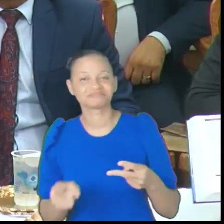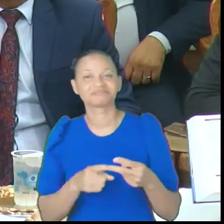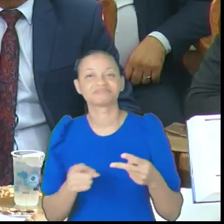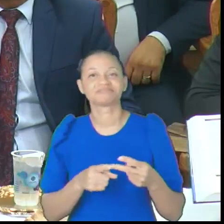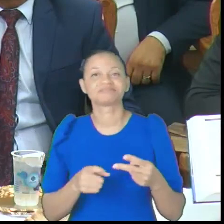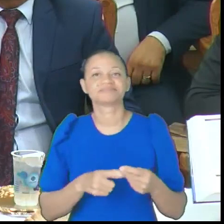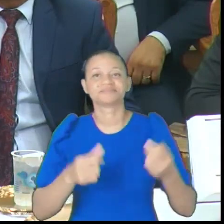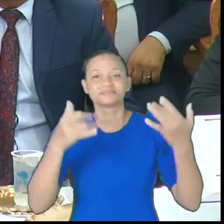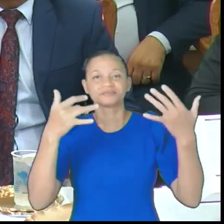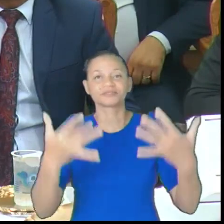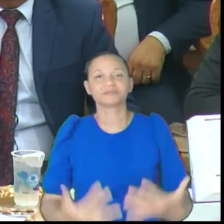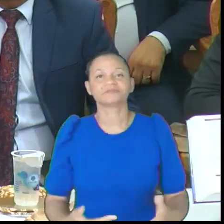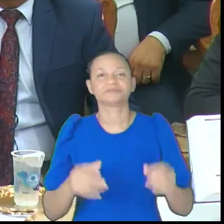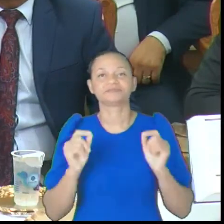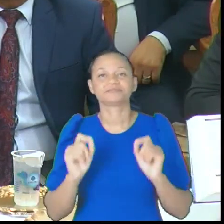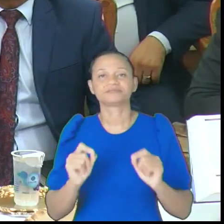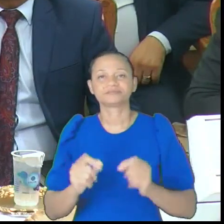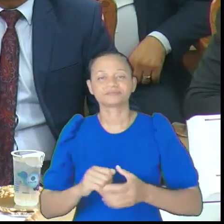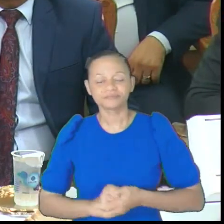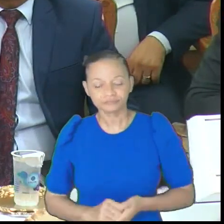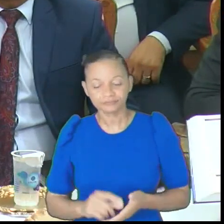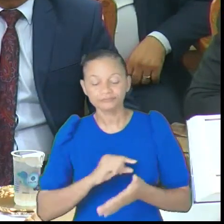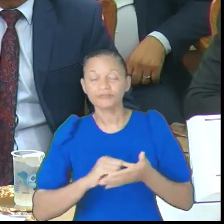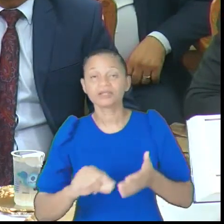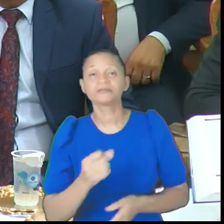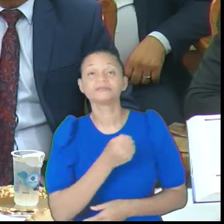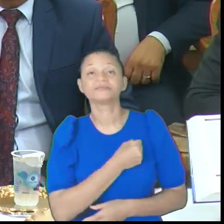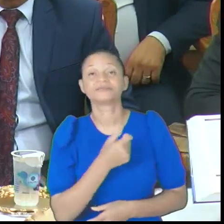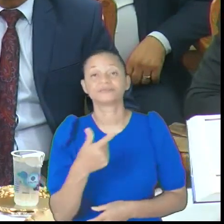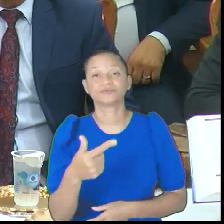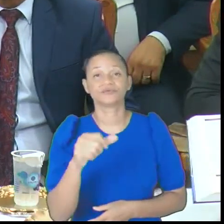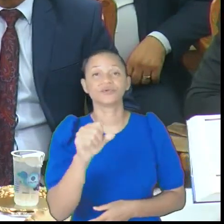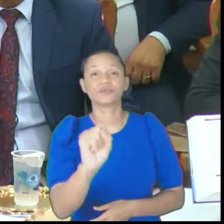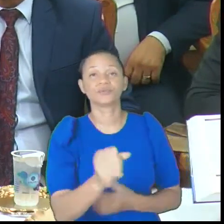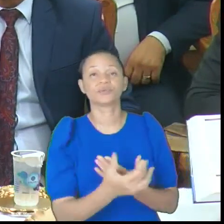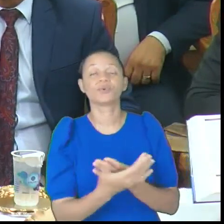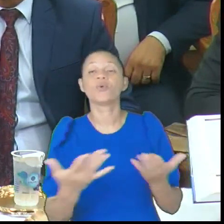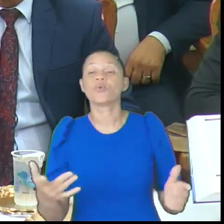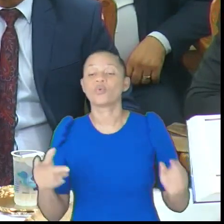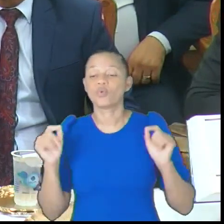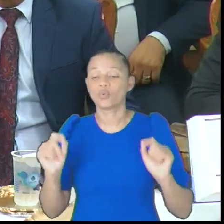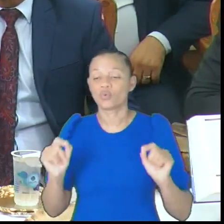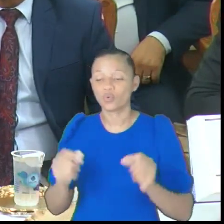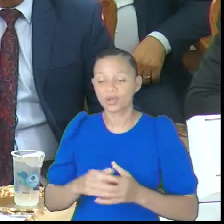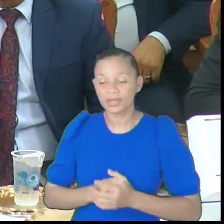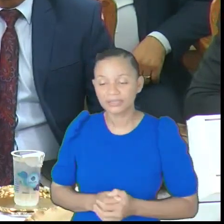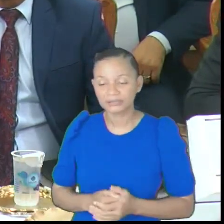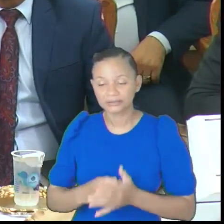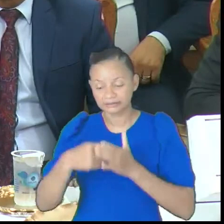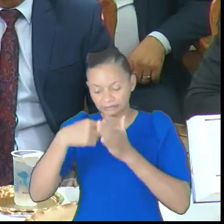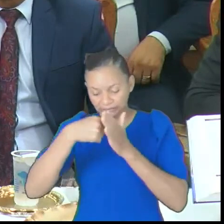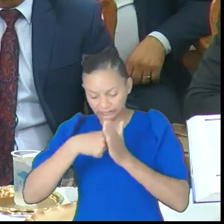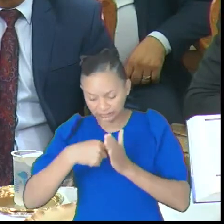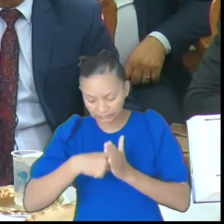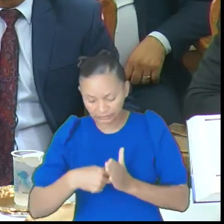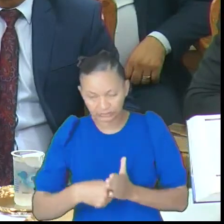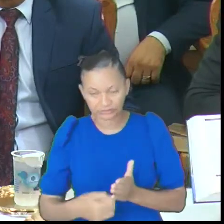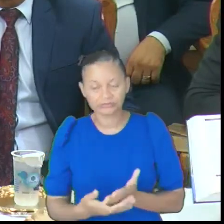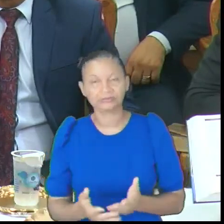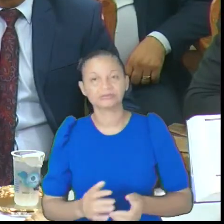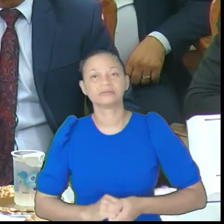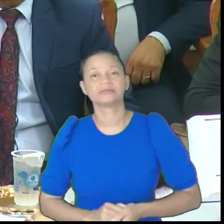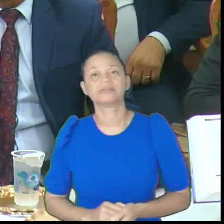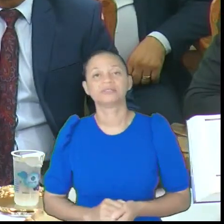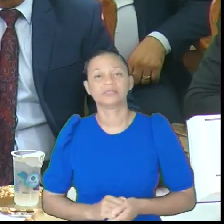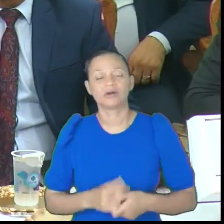queria destacar é o do versículo de número 28, quando ele diz: examine-se. Quando